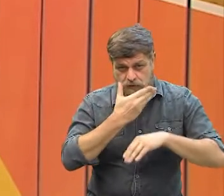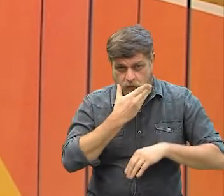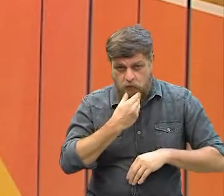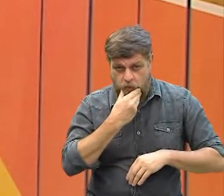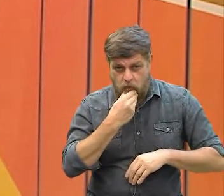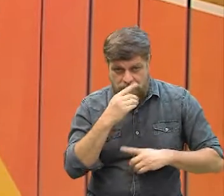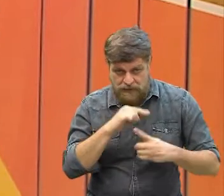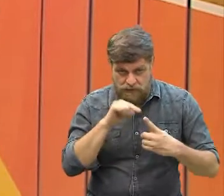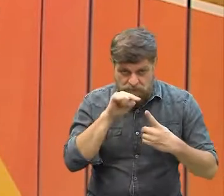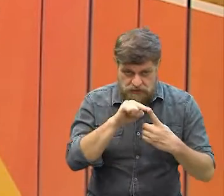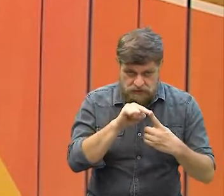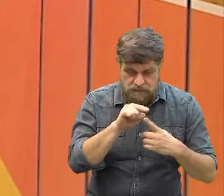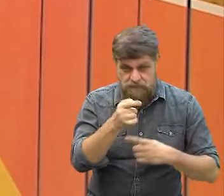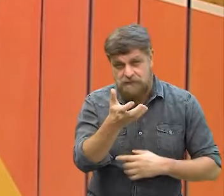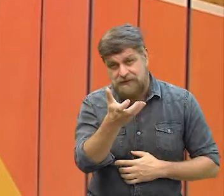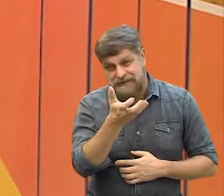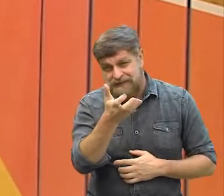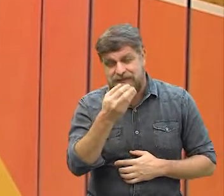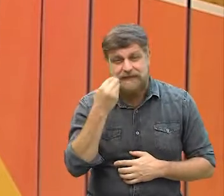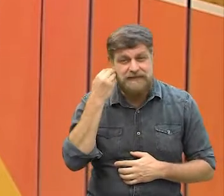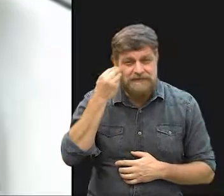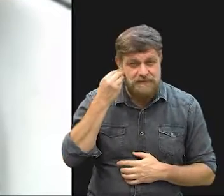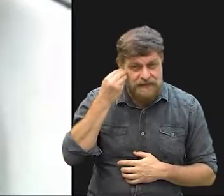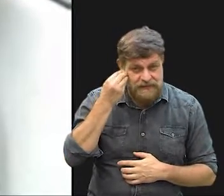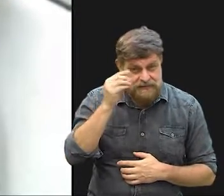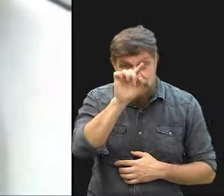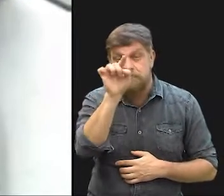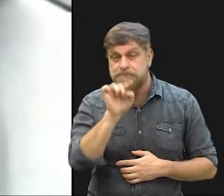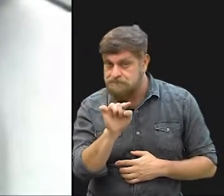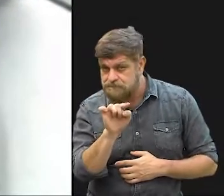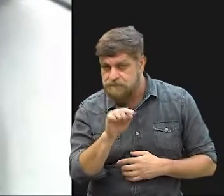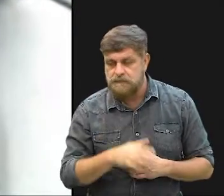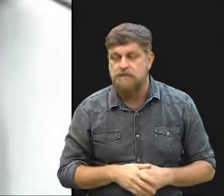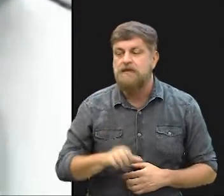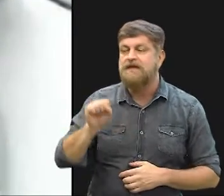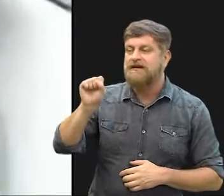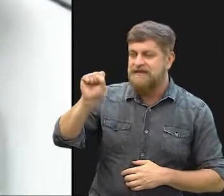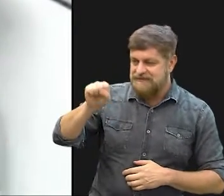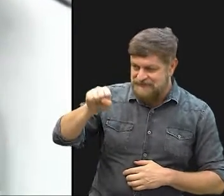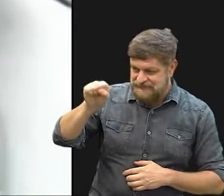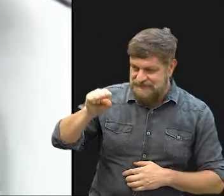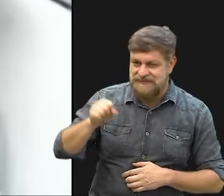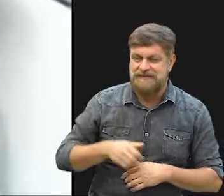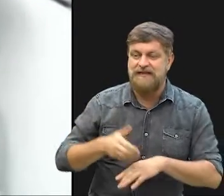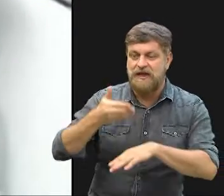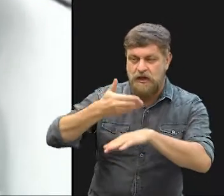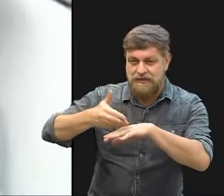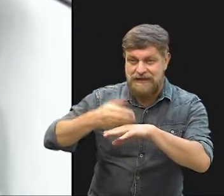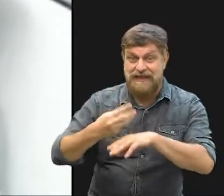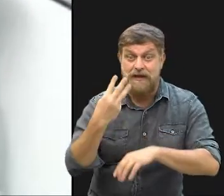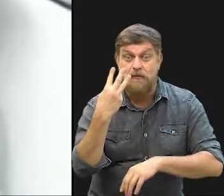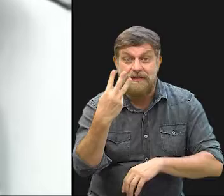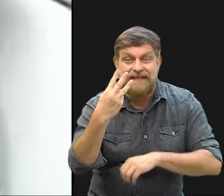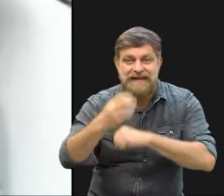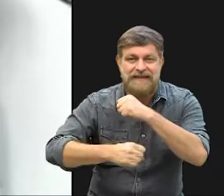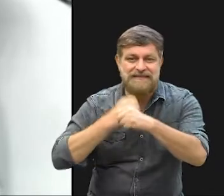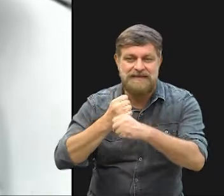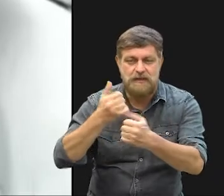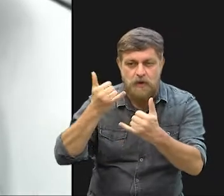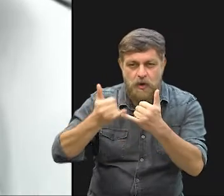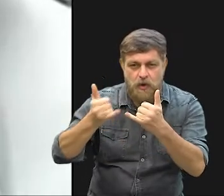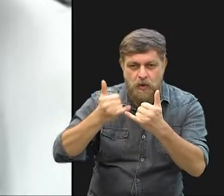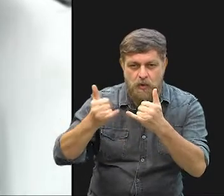um objetivo? Você queria essa experiência? Sim, treinei por quase 3 anos a equipe